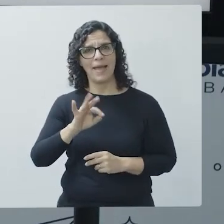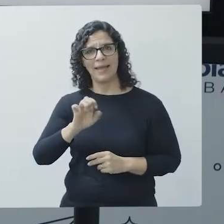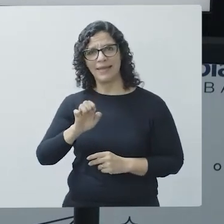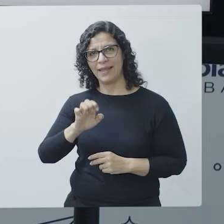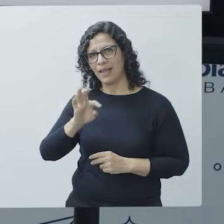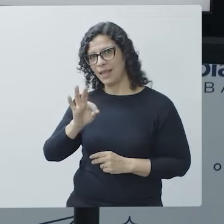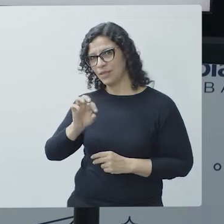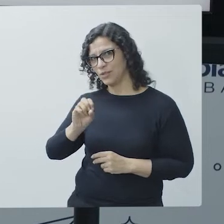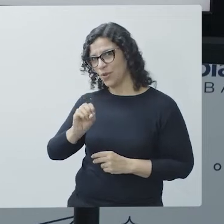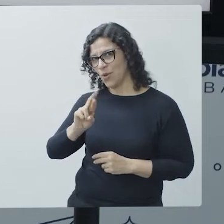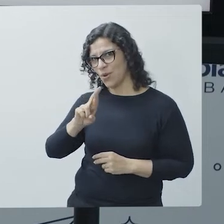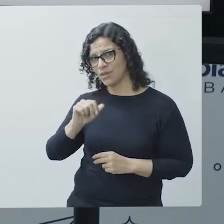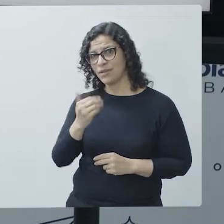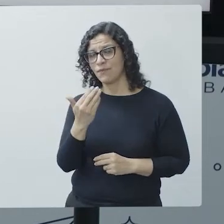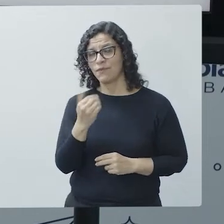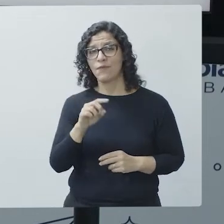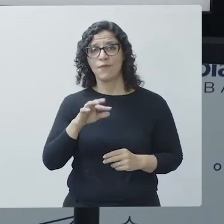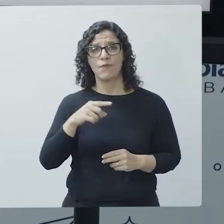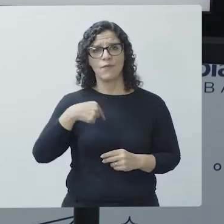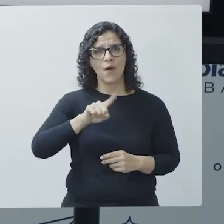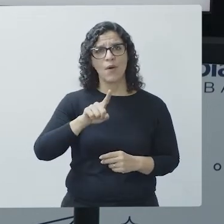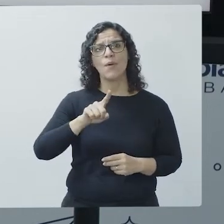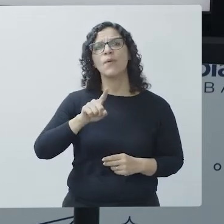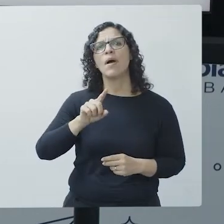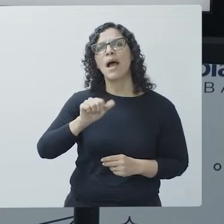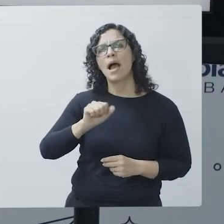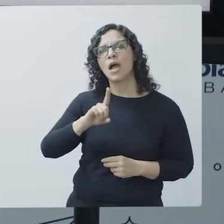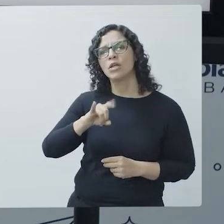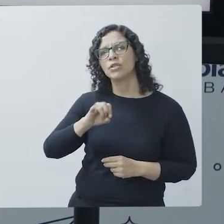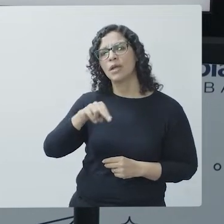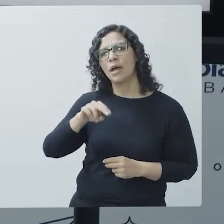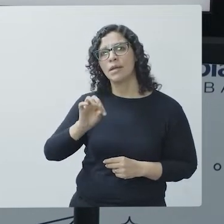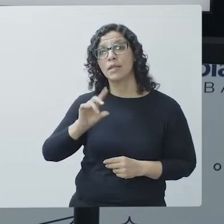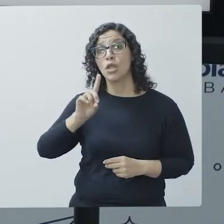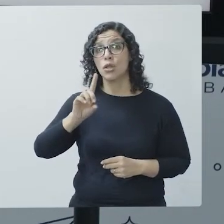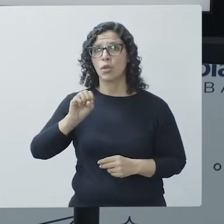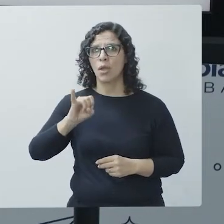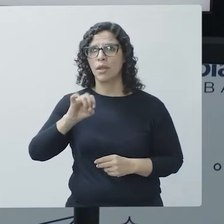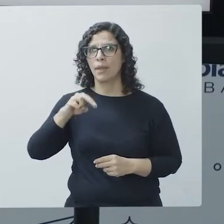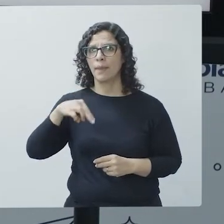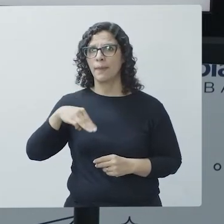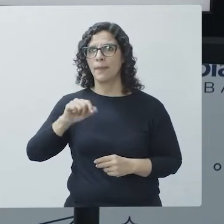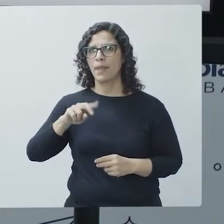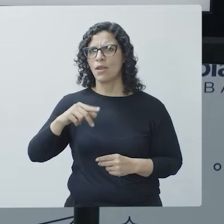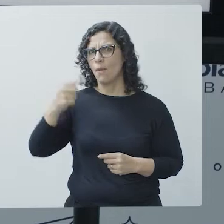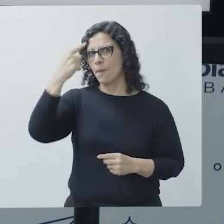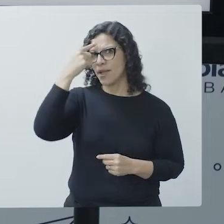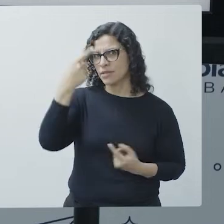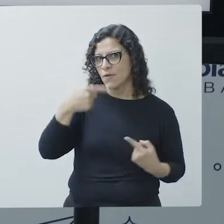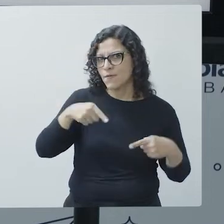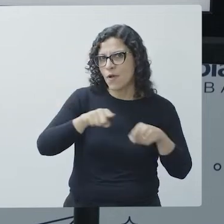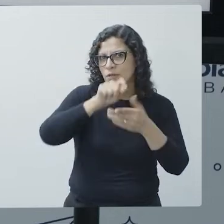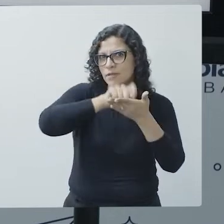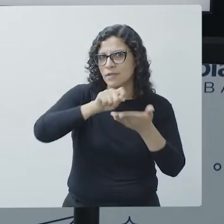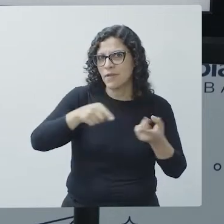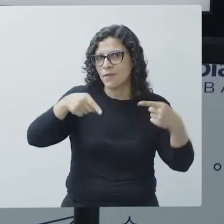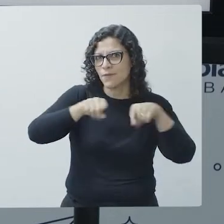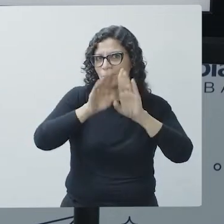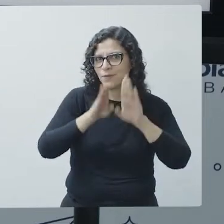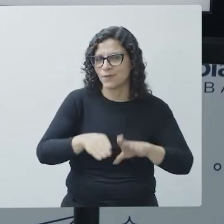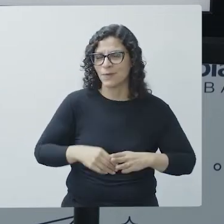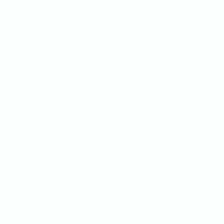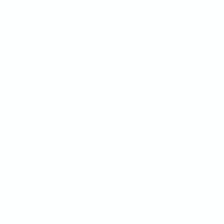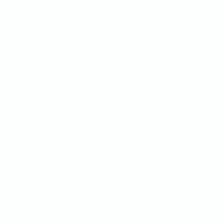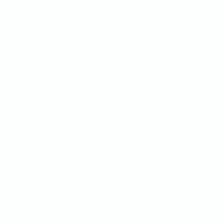do imperador. Como você compreende isso? Vou dar um tempinho para você pensar, escrever a sua resposta e eu